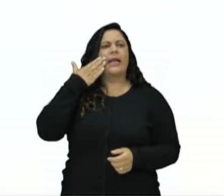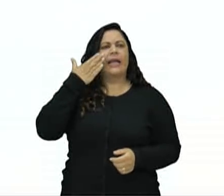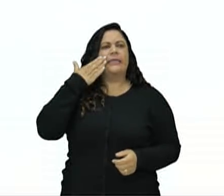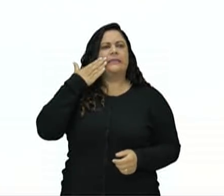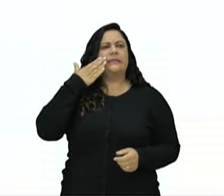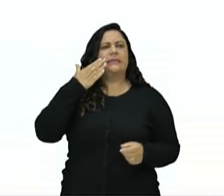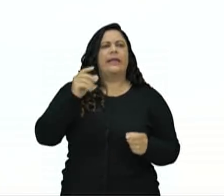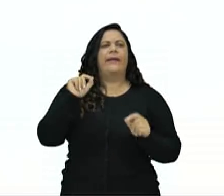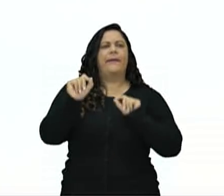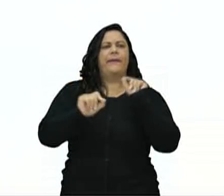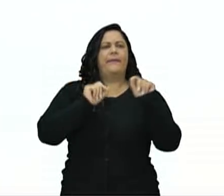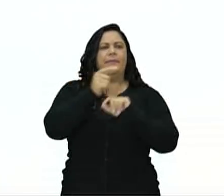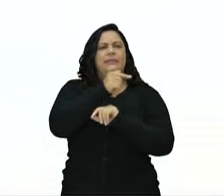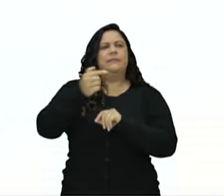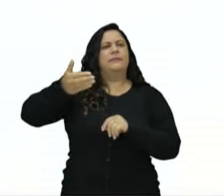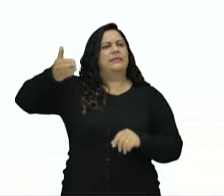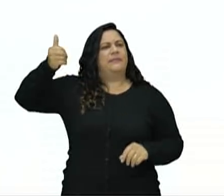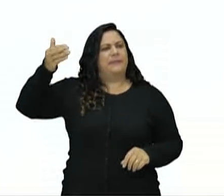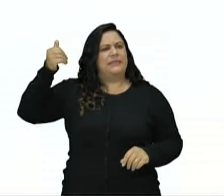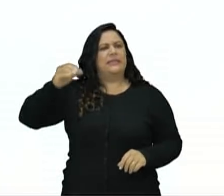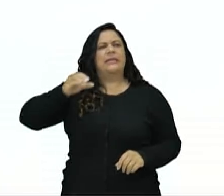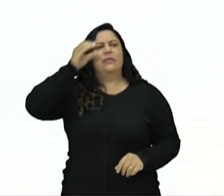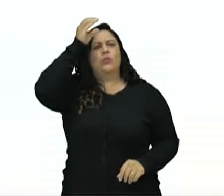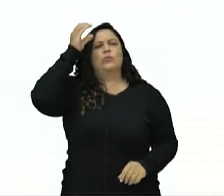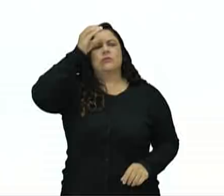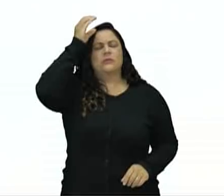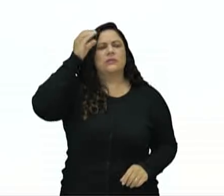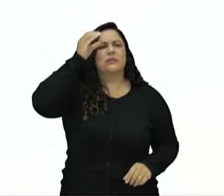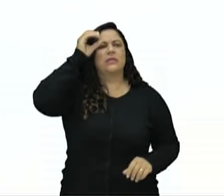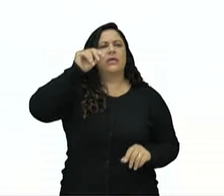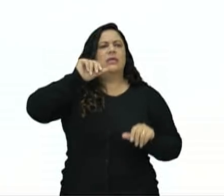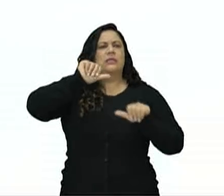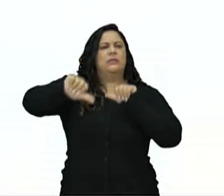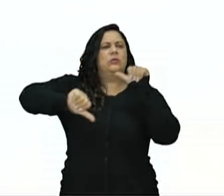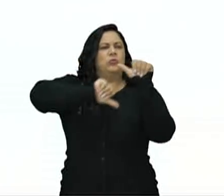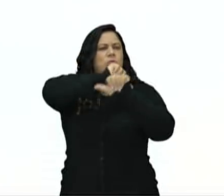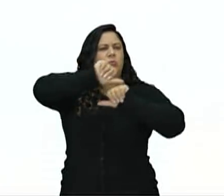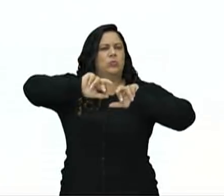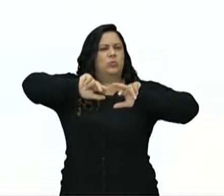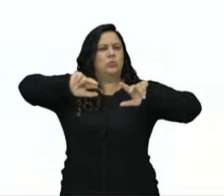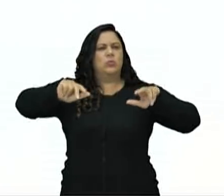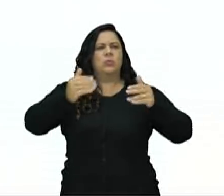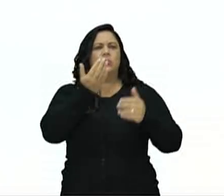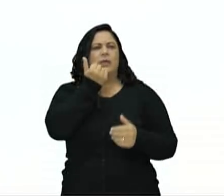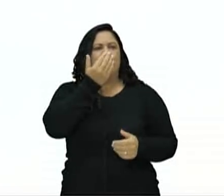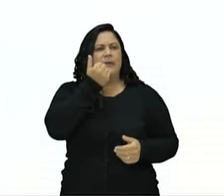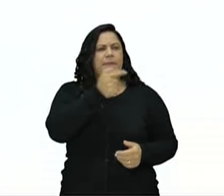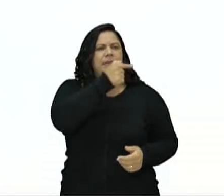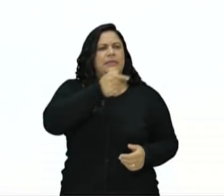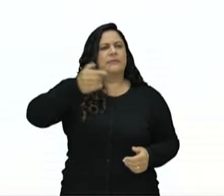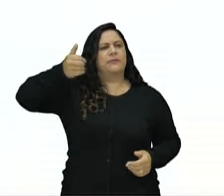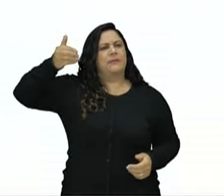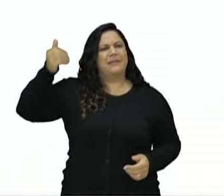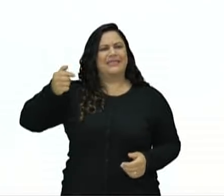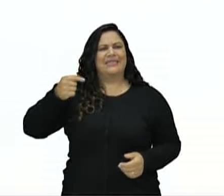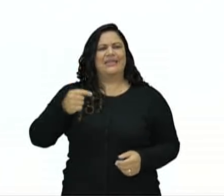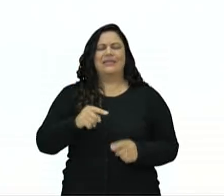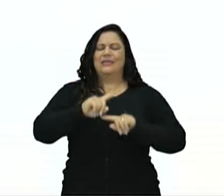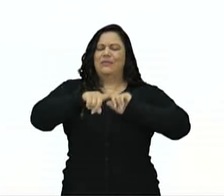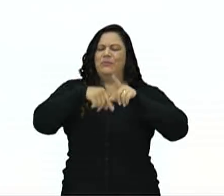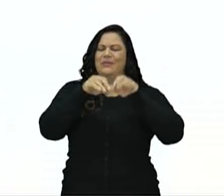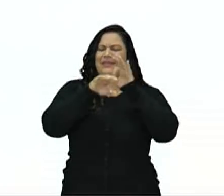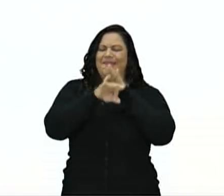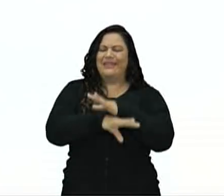que ela terminou, eu me senti tão frustrada, tão brava comigo mesma, que eu não publiquei nada. Por